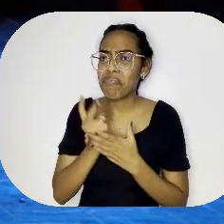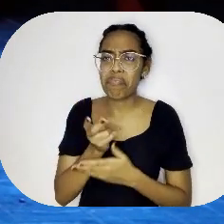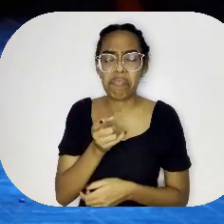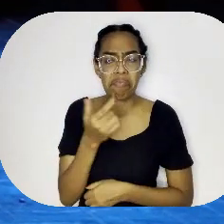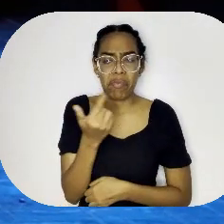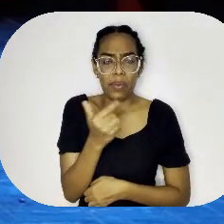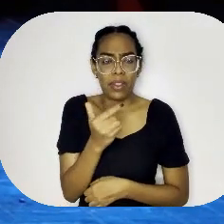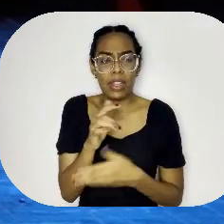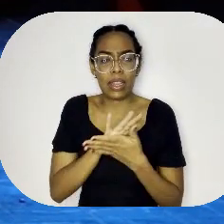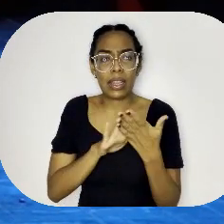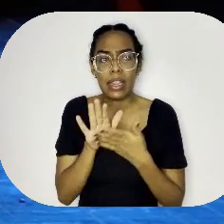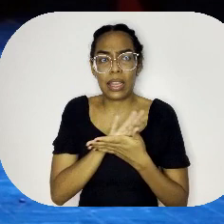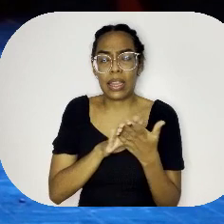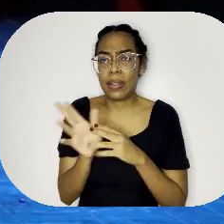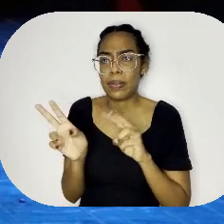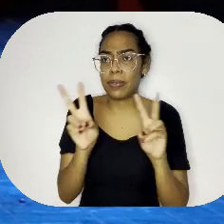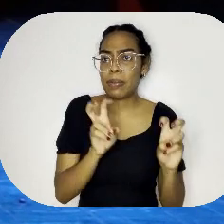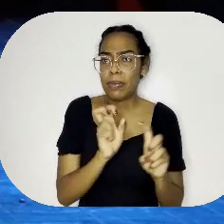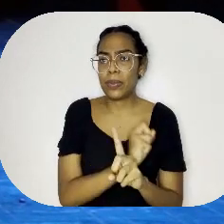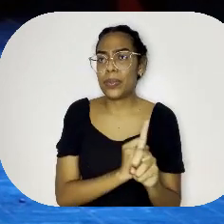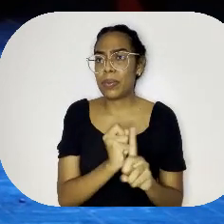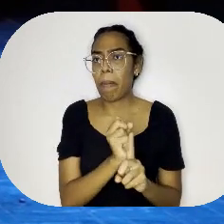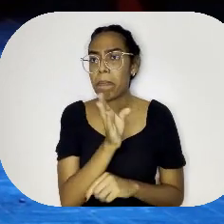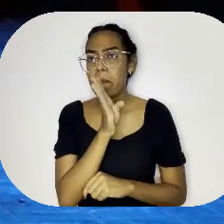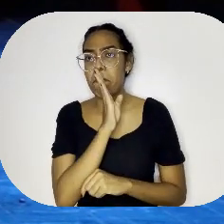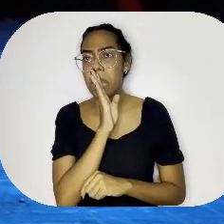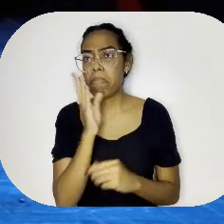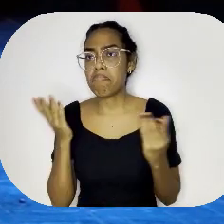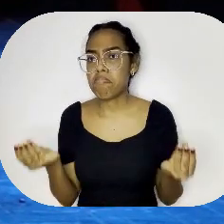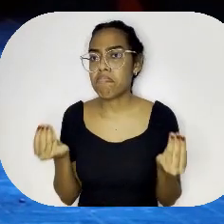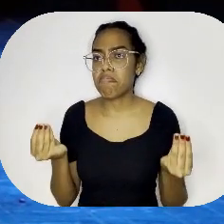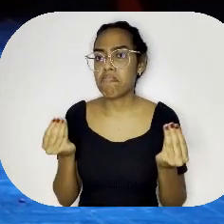nenhum engajamento político e social. Peraí, né?